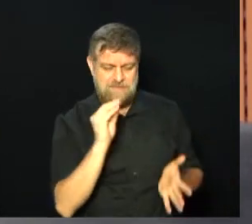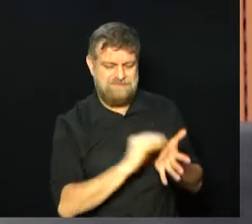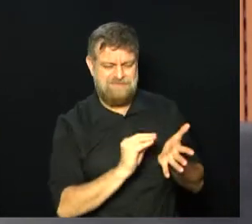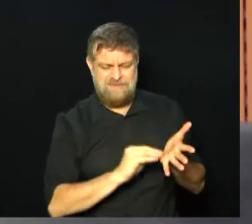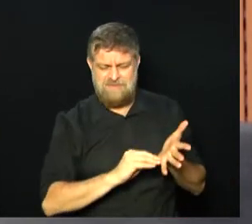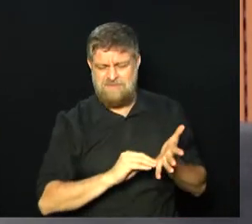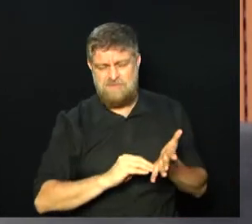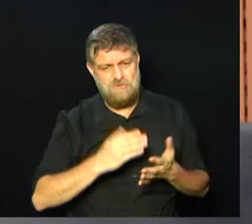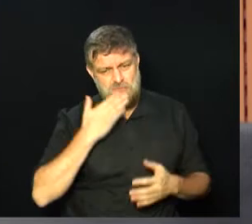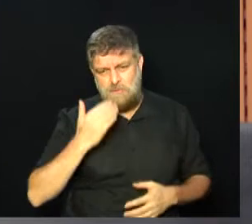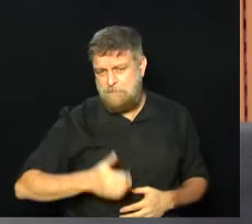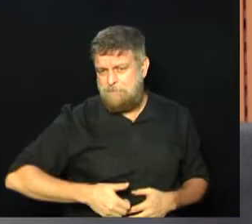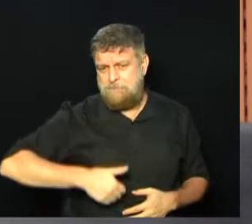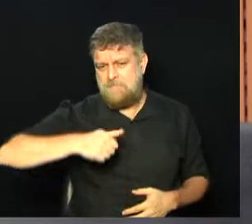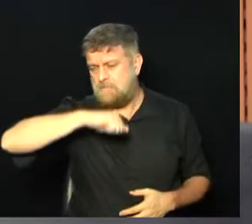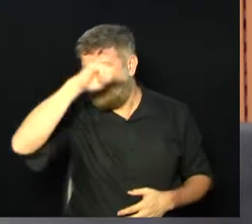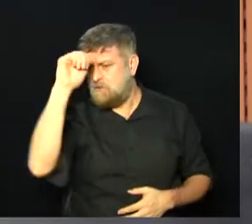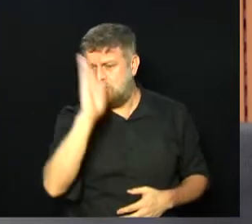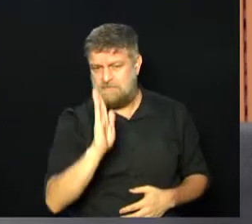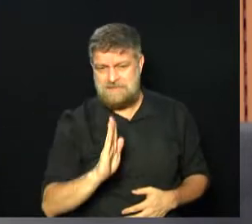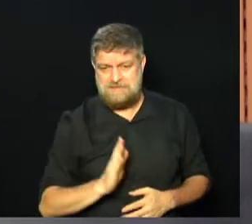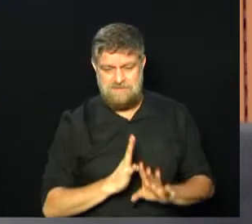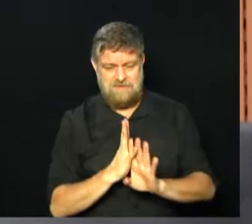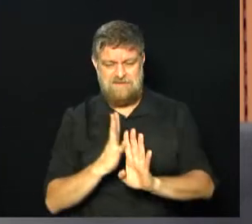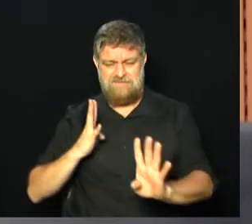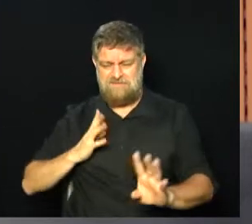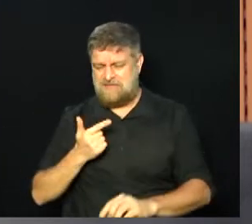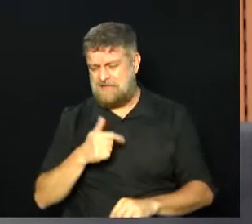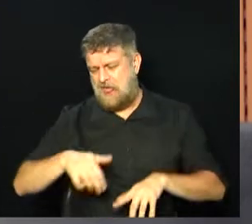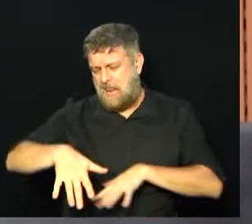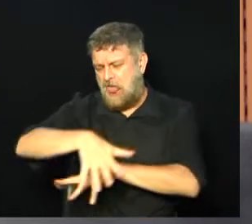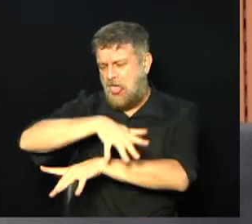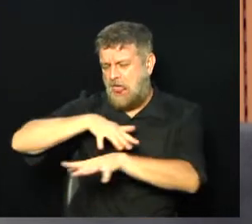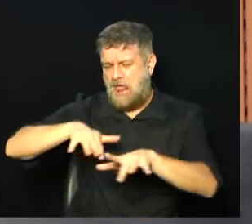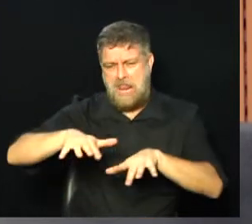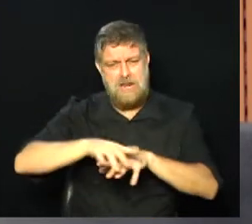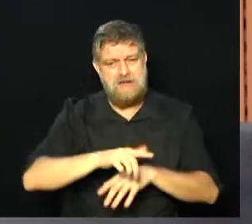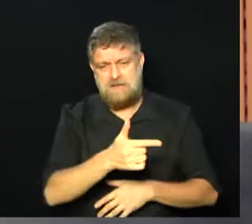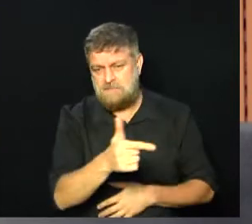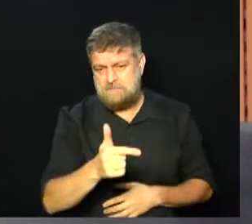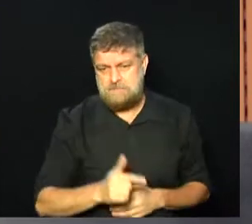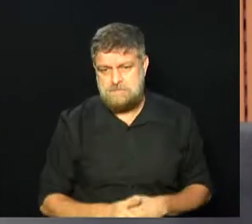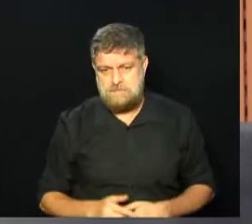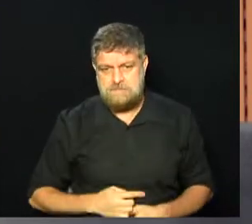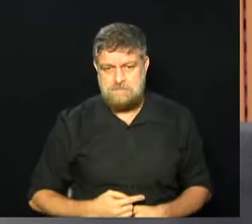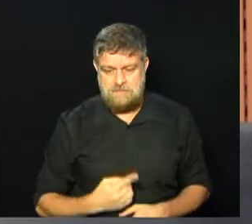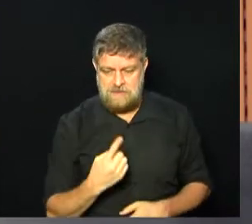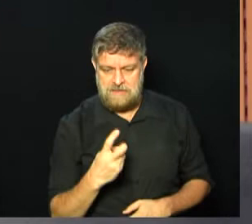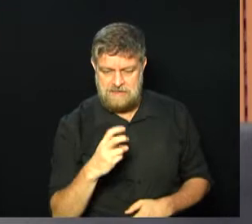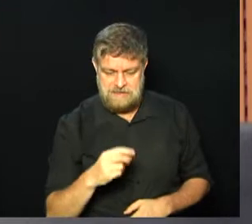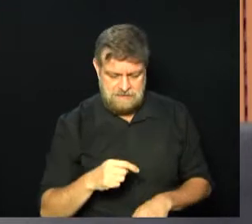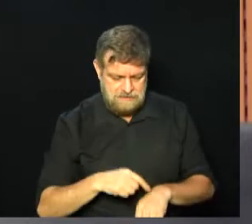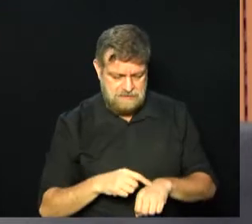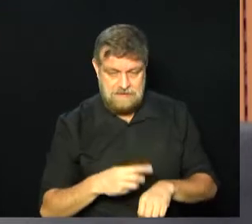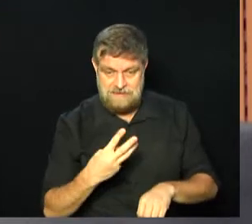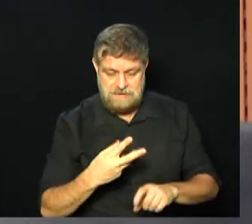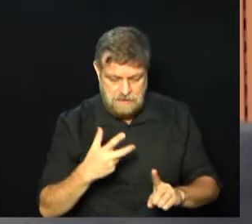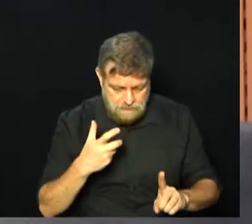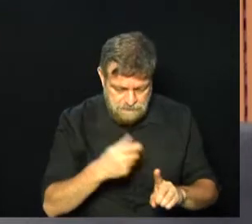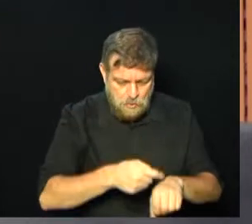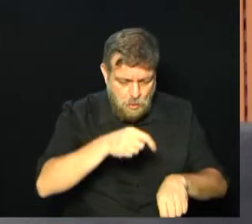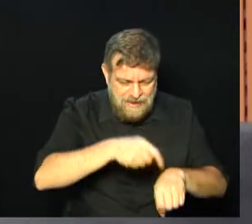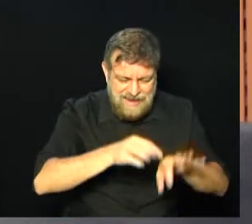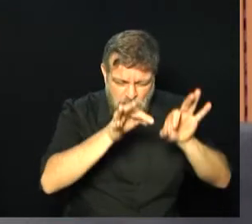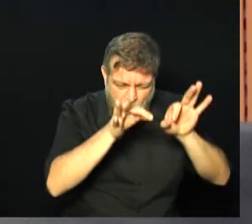Brasil. Nós não tivemos fila, aglomerações, marcava 15 para as 3, era 15 para as 3 tomar vacina. Então, isso